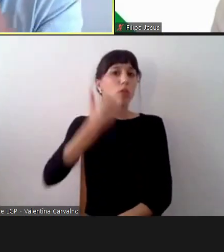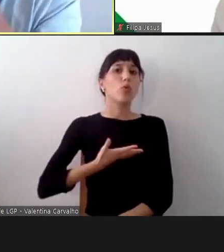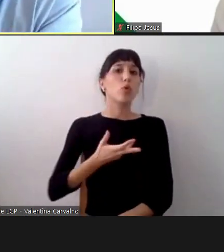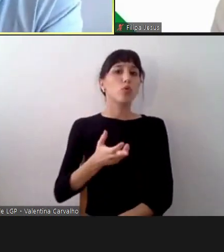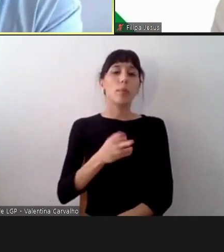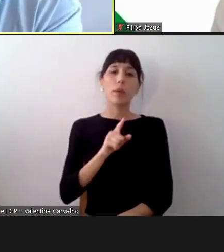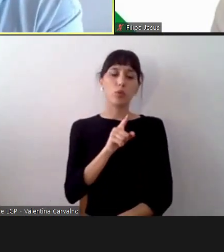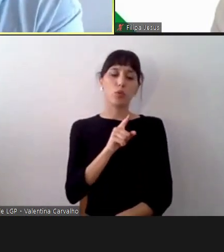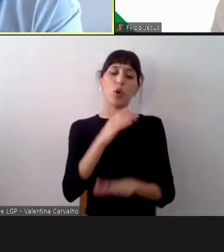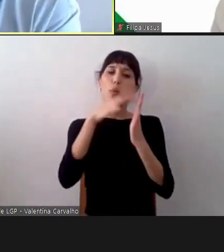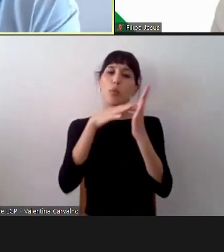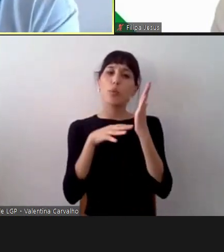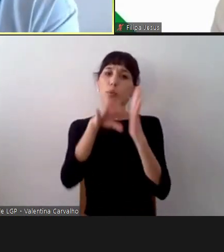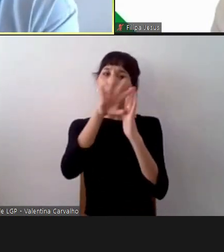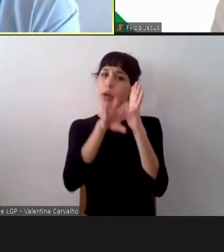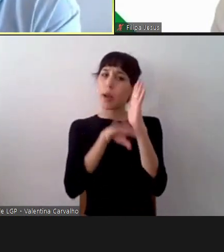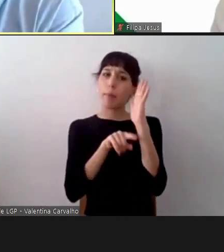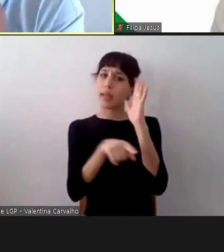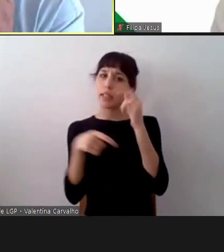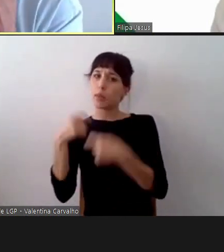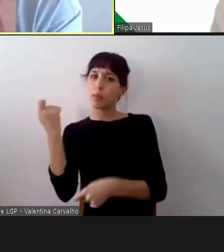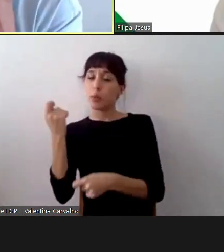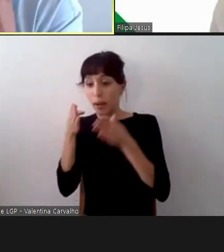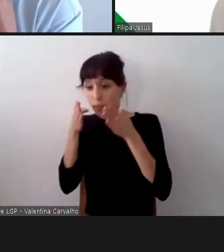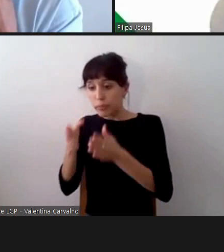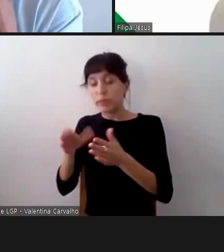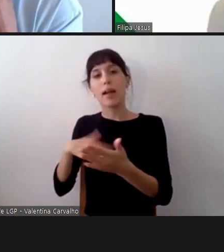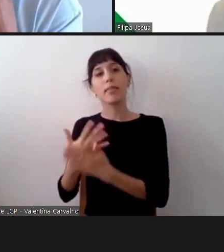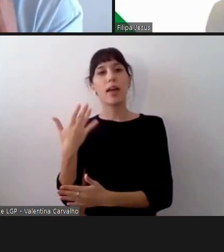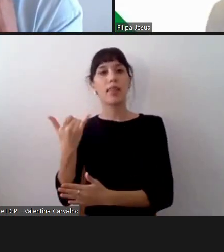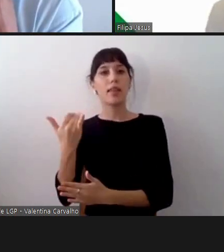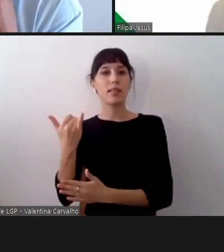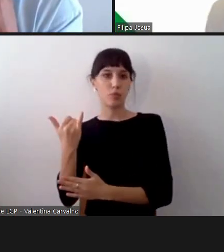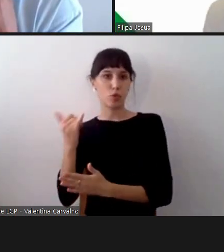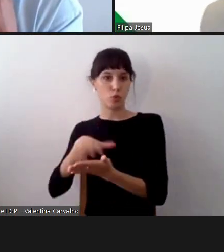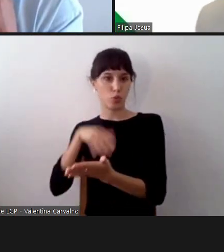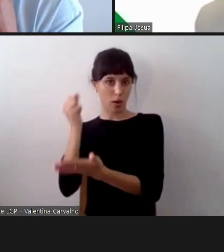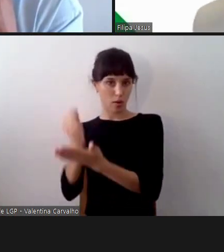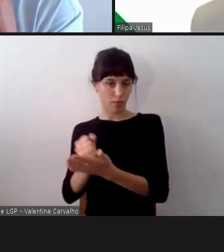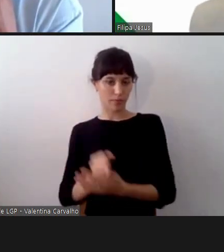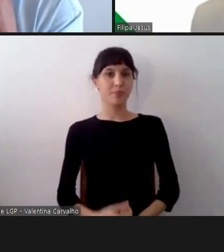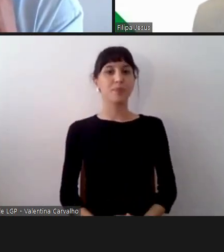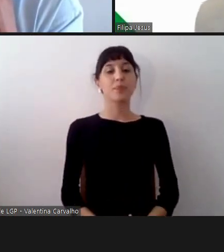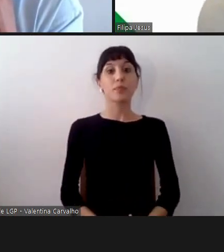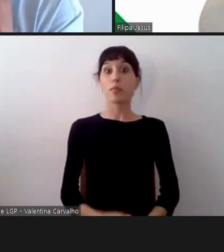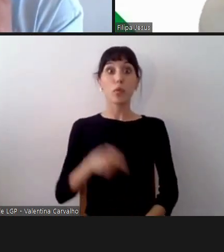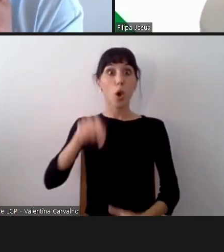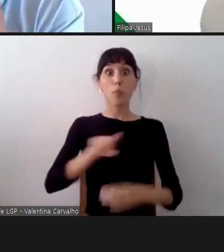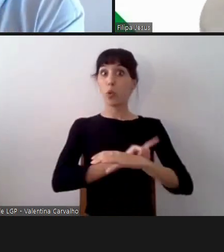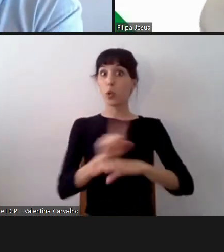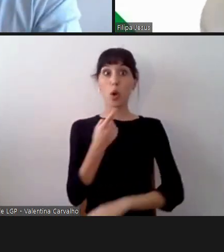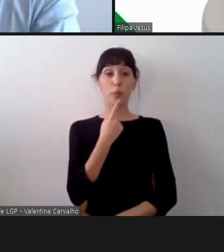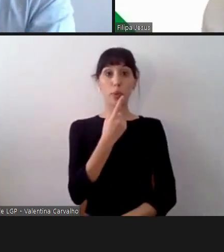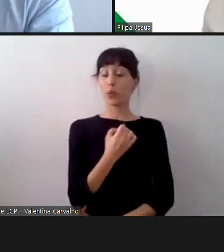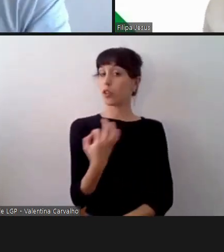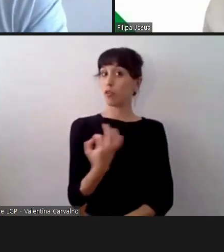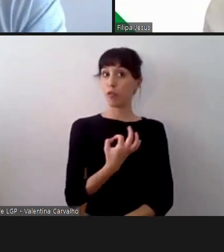é um programa dirigido até ao 12º ano. Que era uma das questões que tinha sido, foi logo a primeira questão de todos,